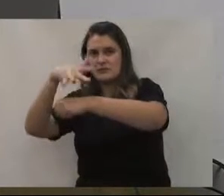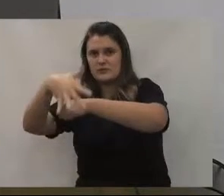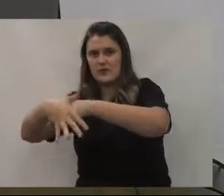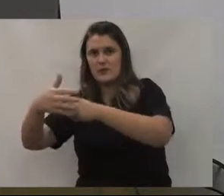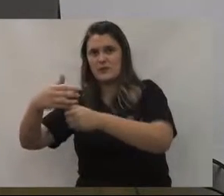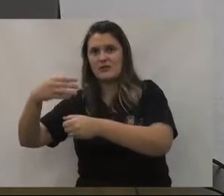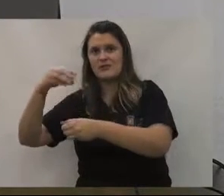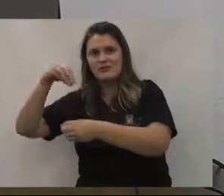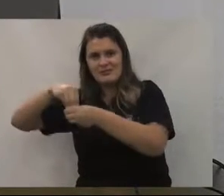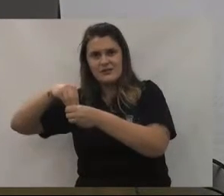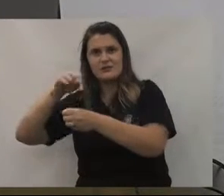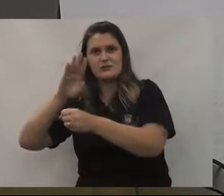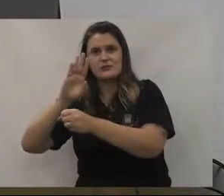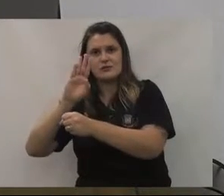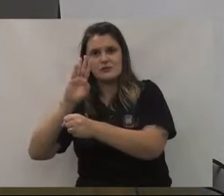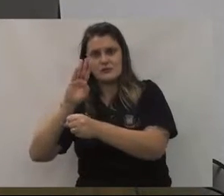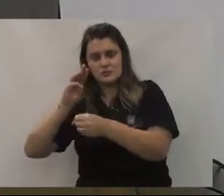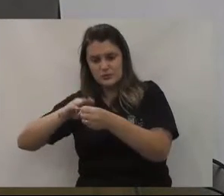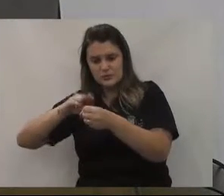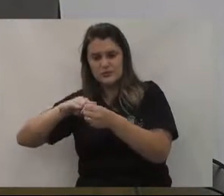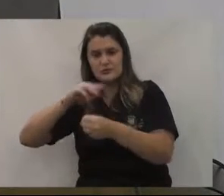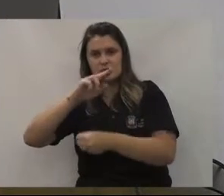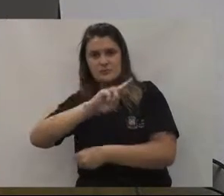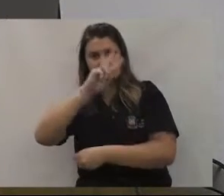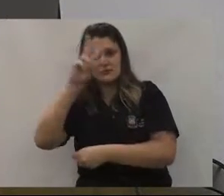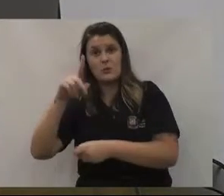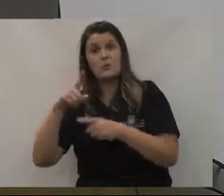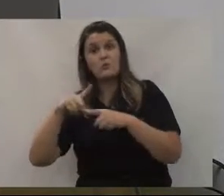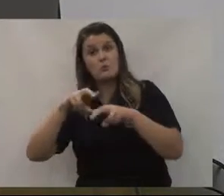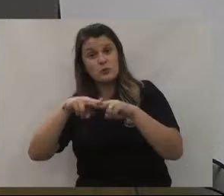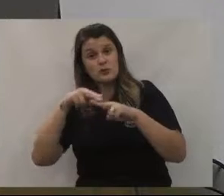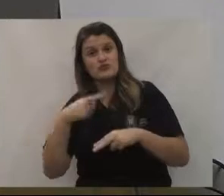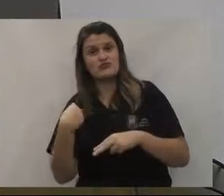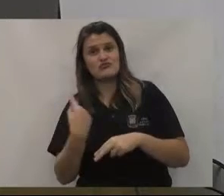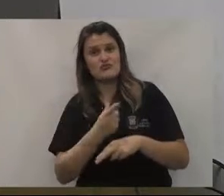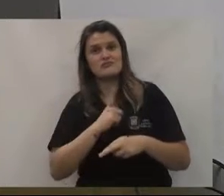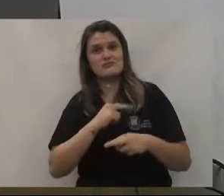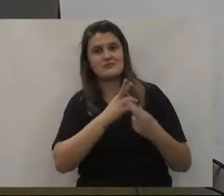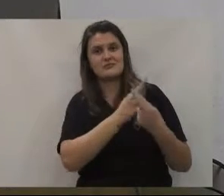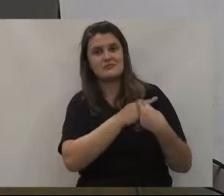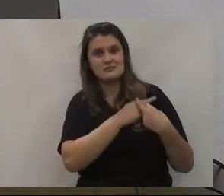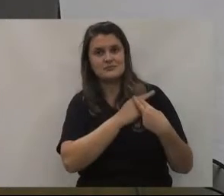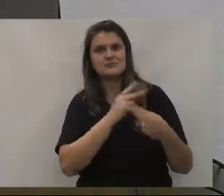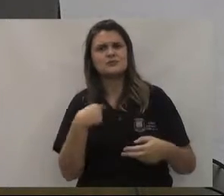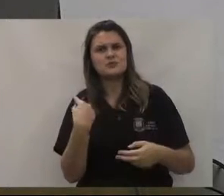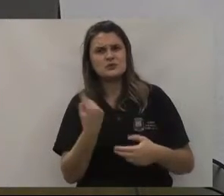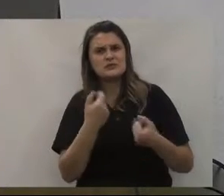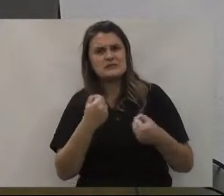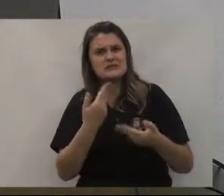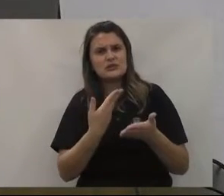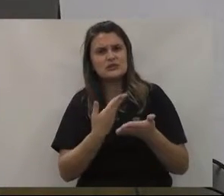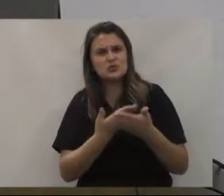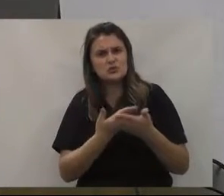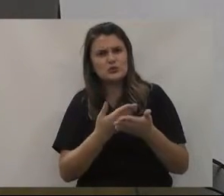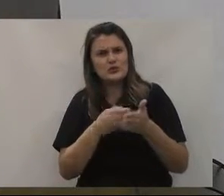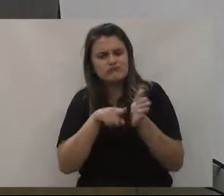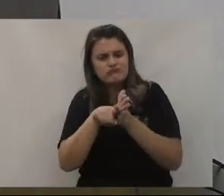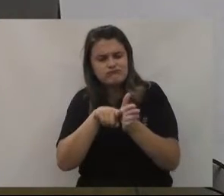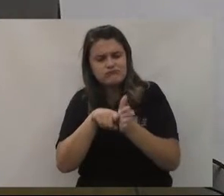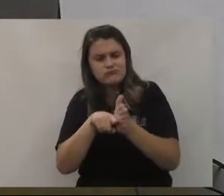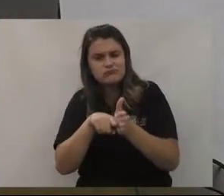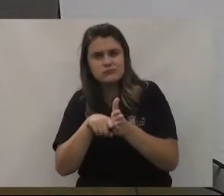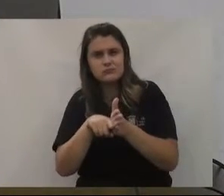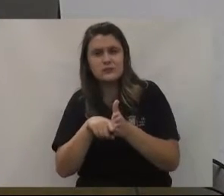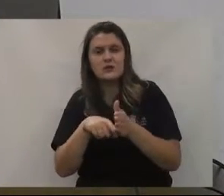Almeida, dentro do município de União da Vitória, por isso que nós temos a grande responsabilidade. Nós temos o estudo até o